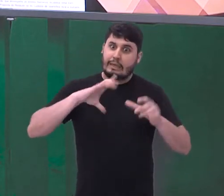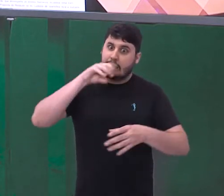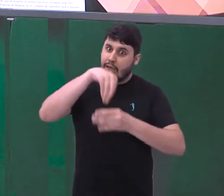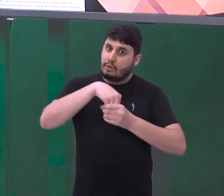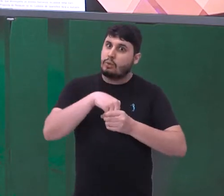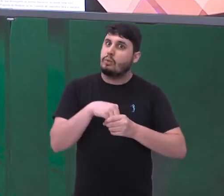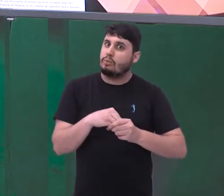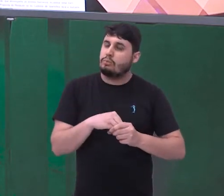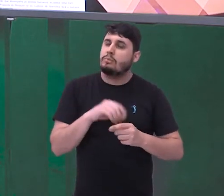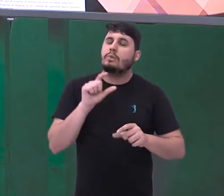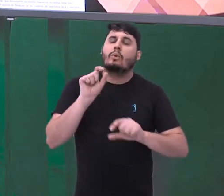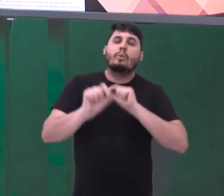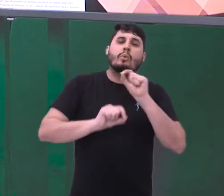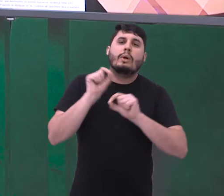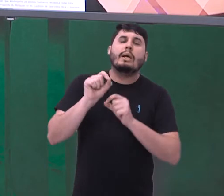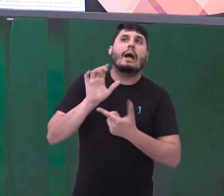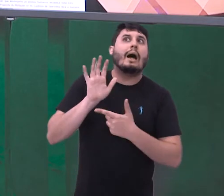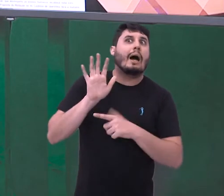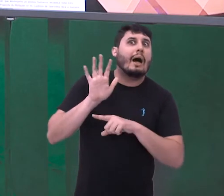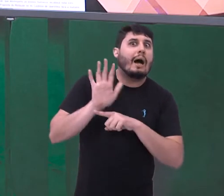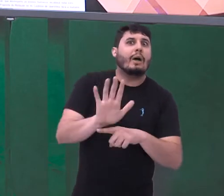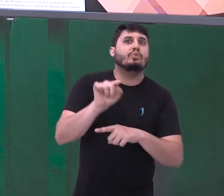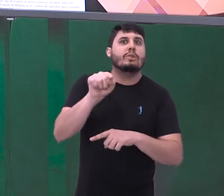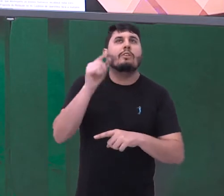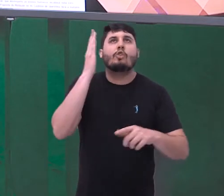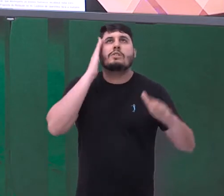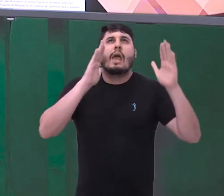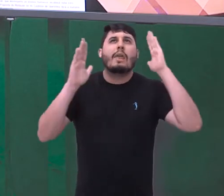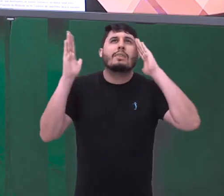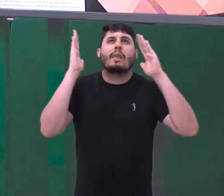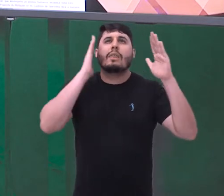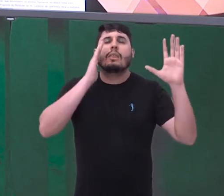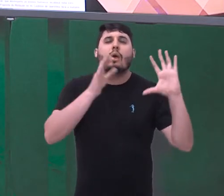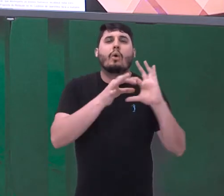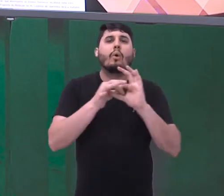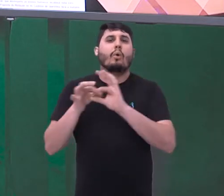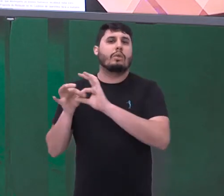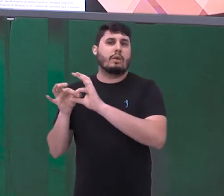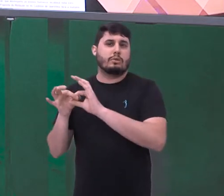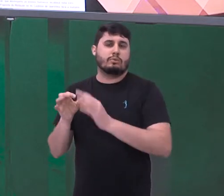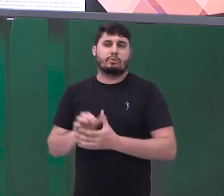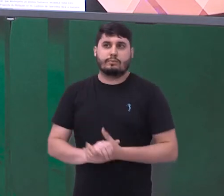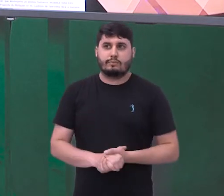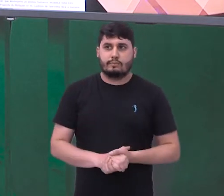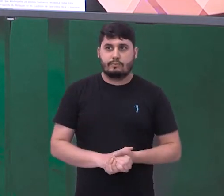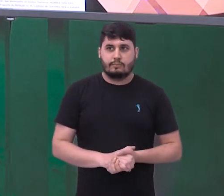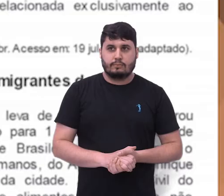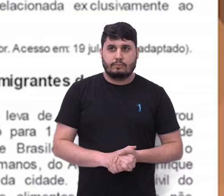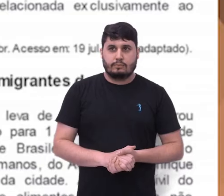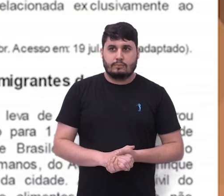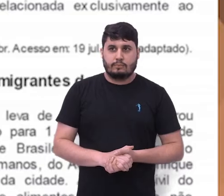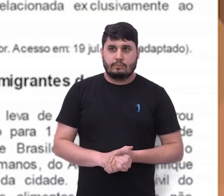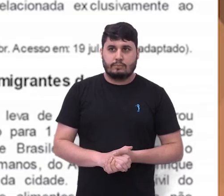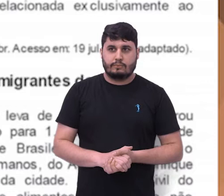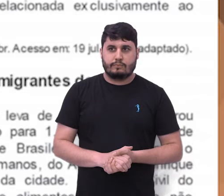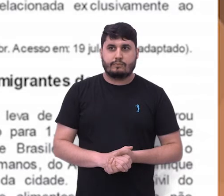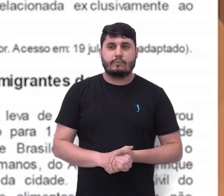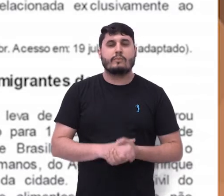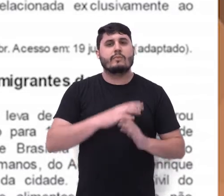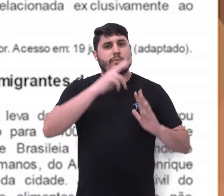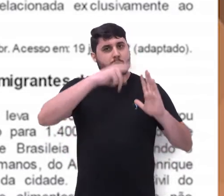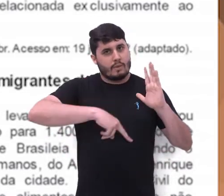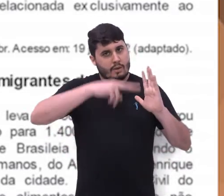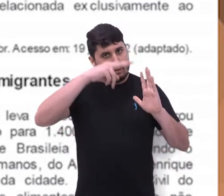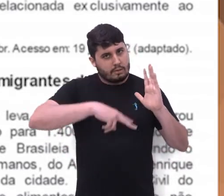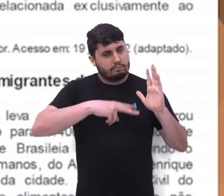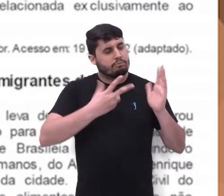vieram na prova. Para conversar com vocês, porque nós não estamos presentes. A partir da